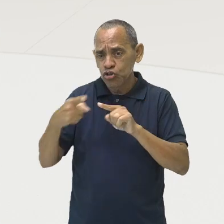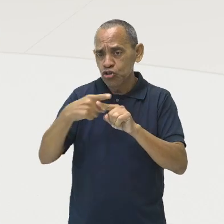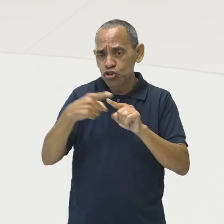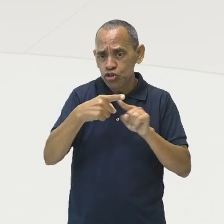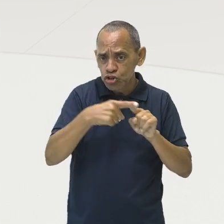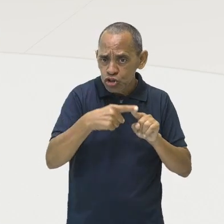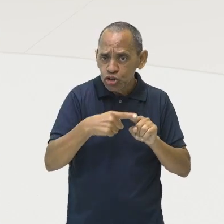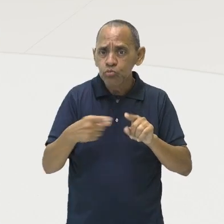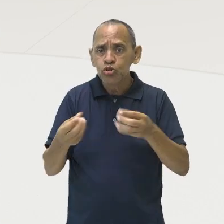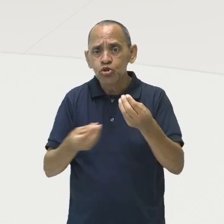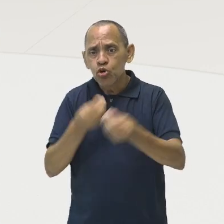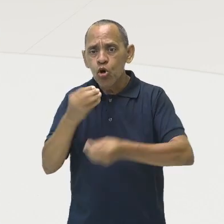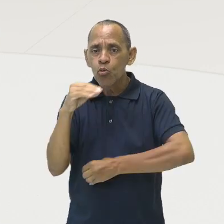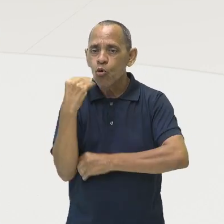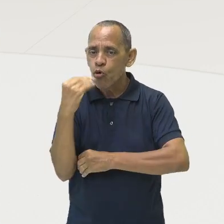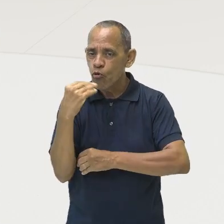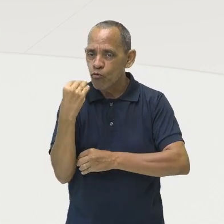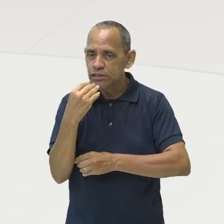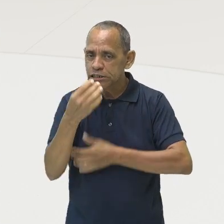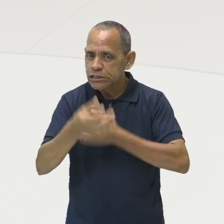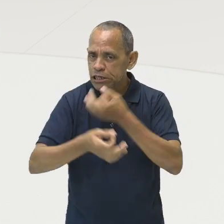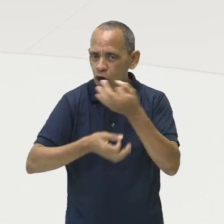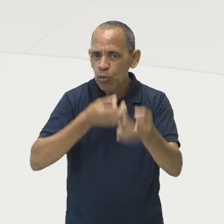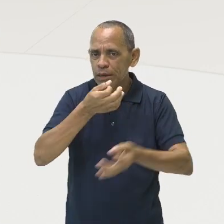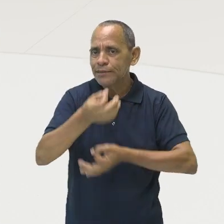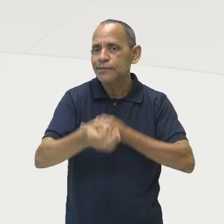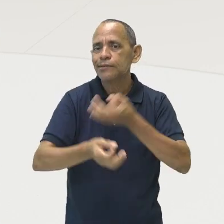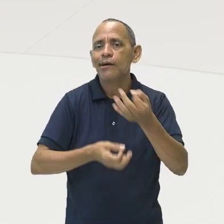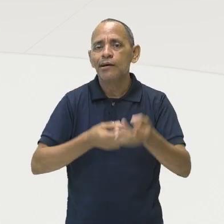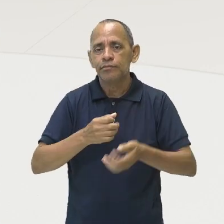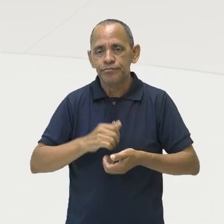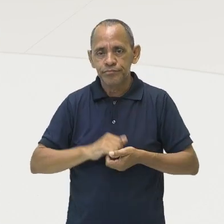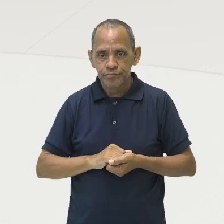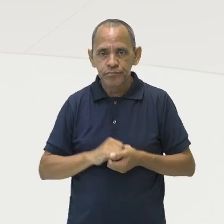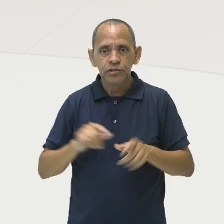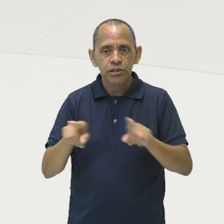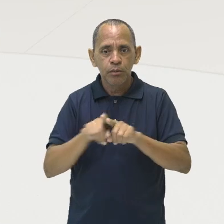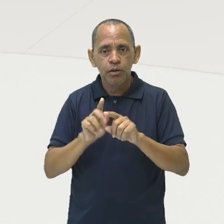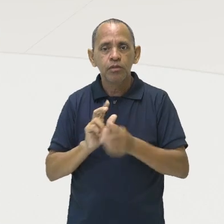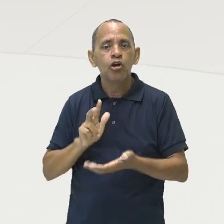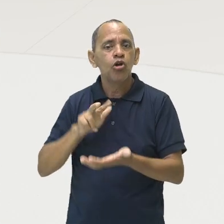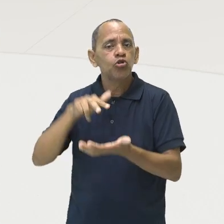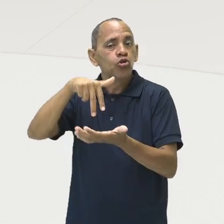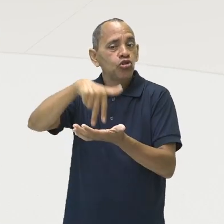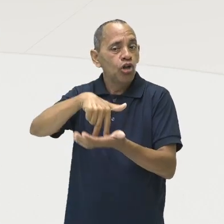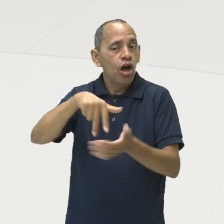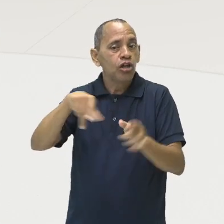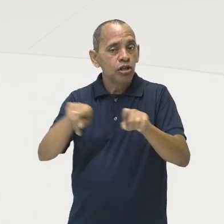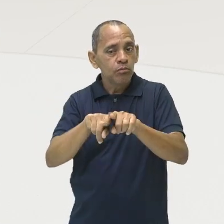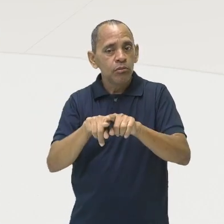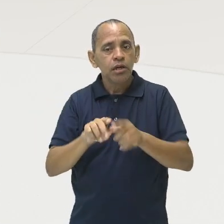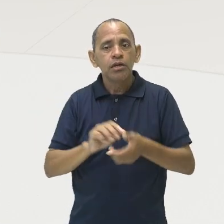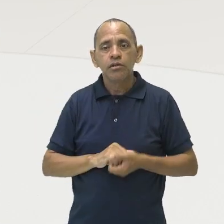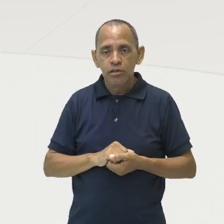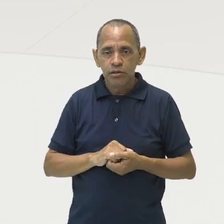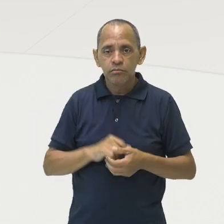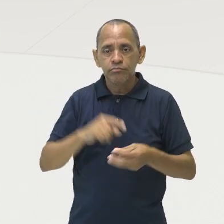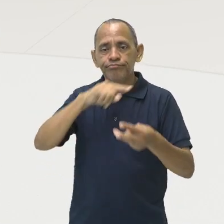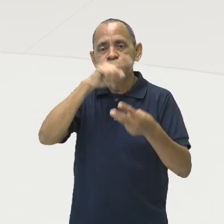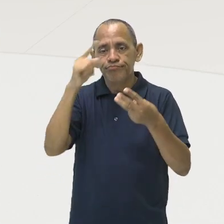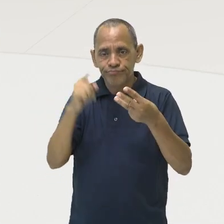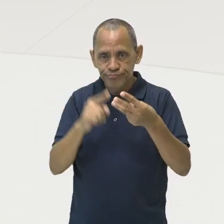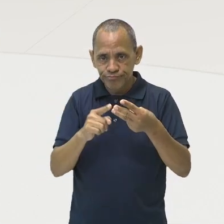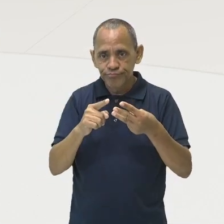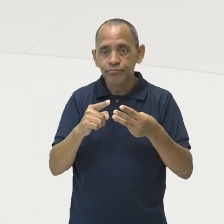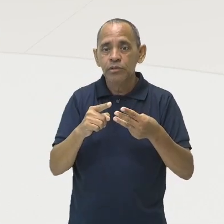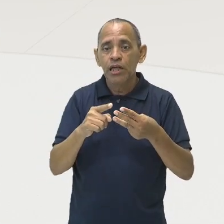de convencer, de argumentar, né? O argumento de autoridade, um argumento dedutivo, um argumento indutivo.